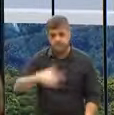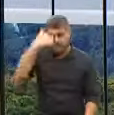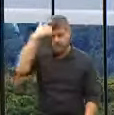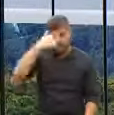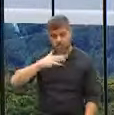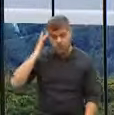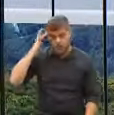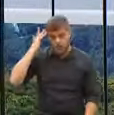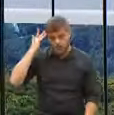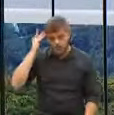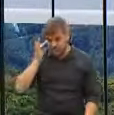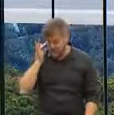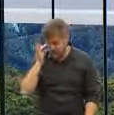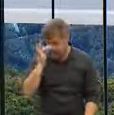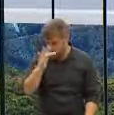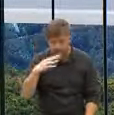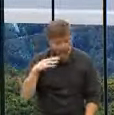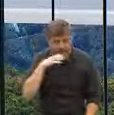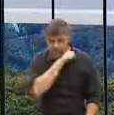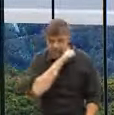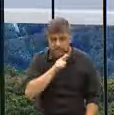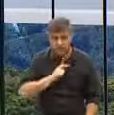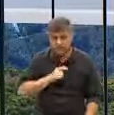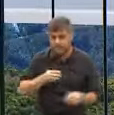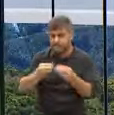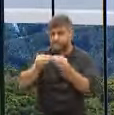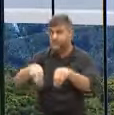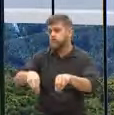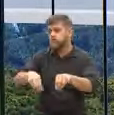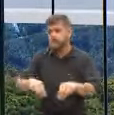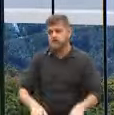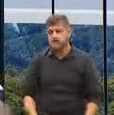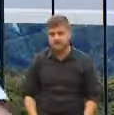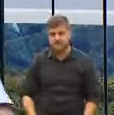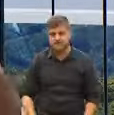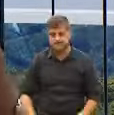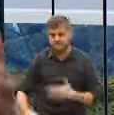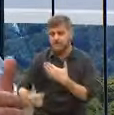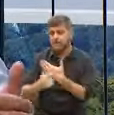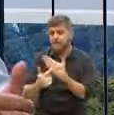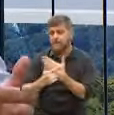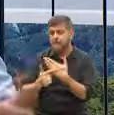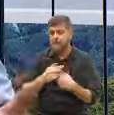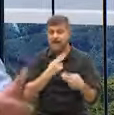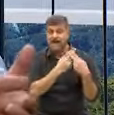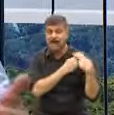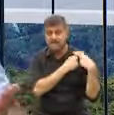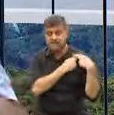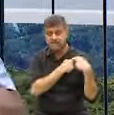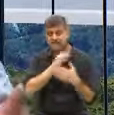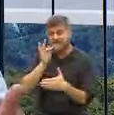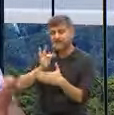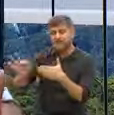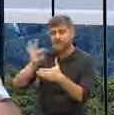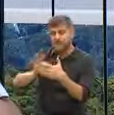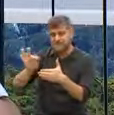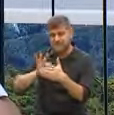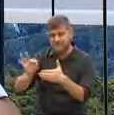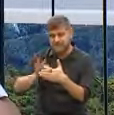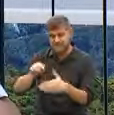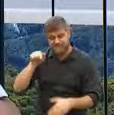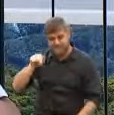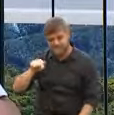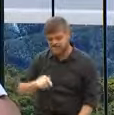acho que num futuro bem próximo, vai ser prejudicial para o papel a que ele se propõe a fazer, o